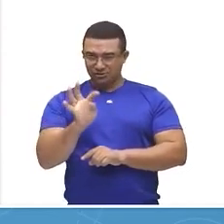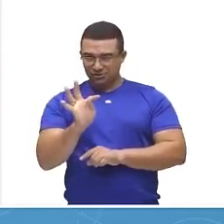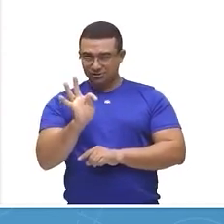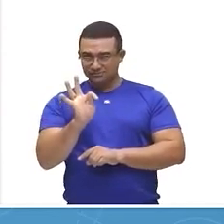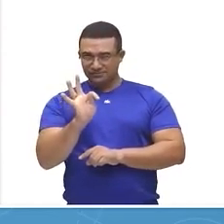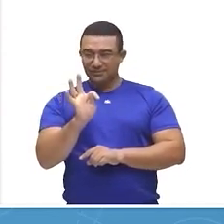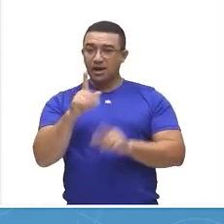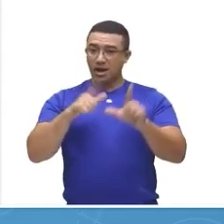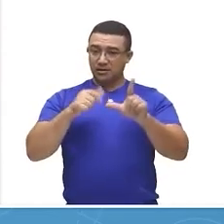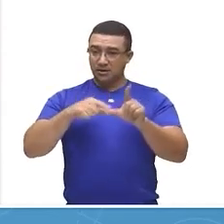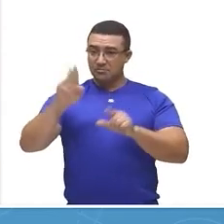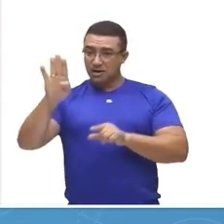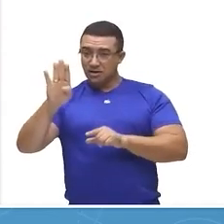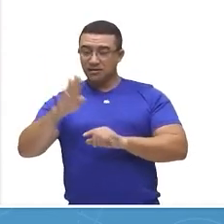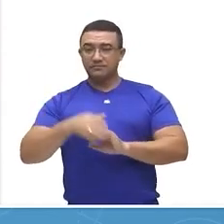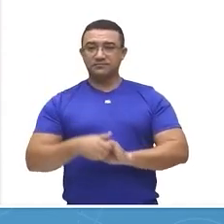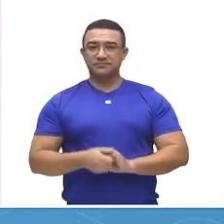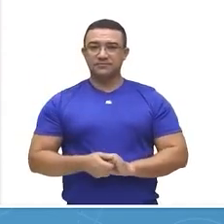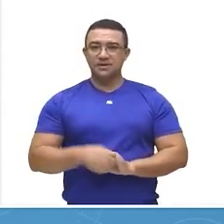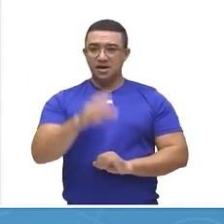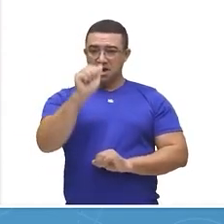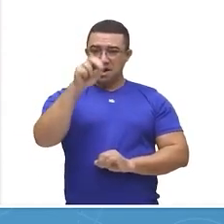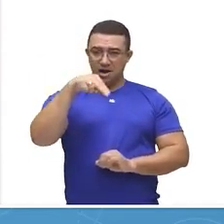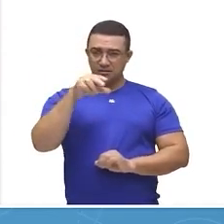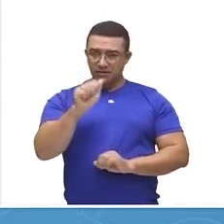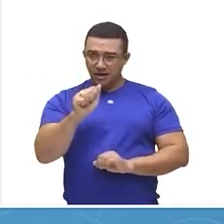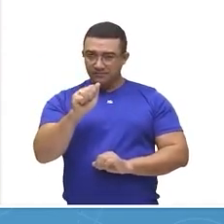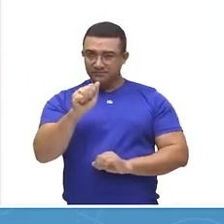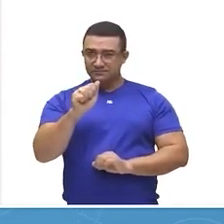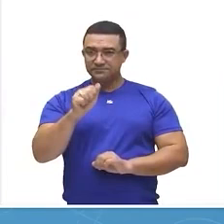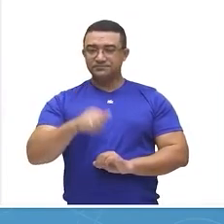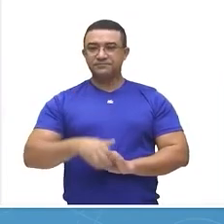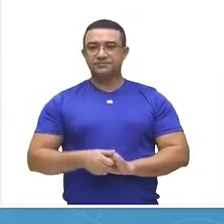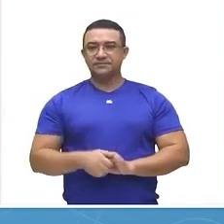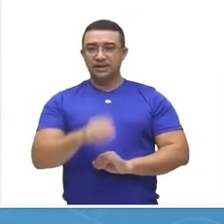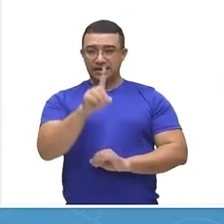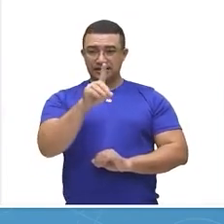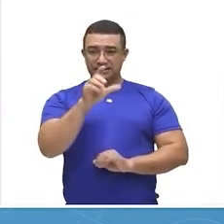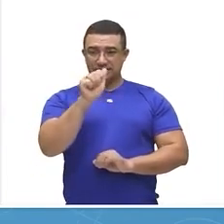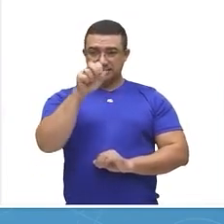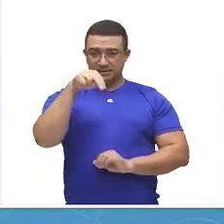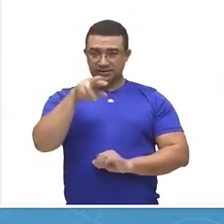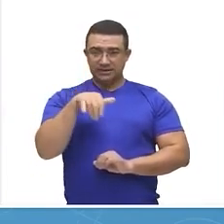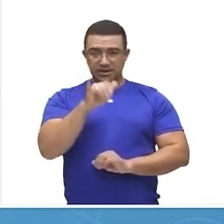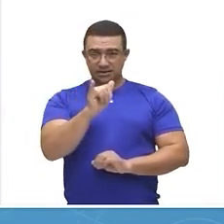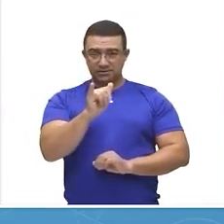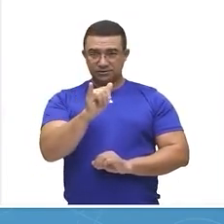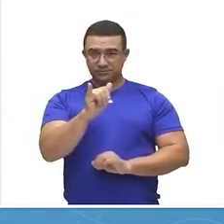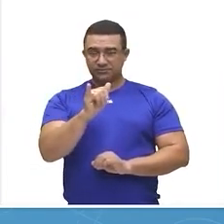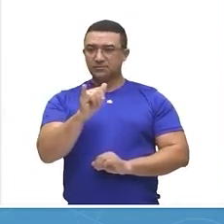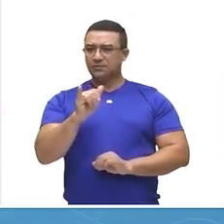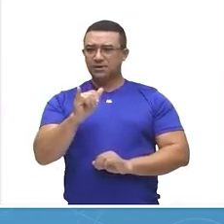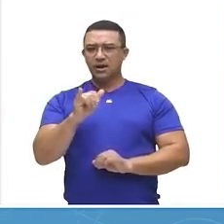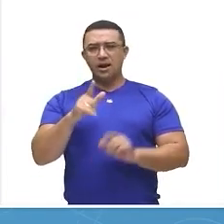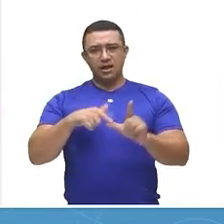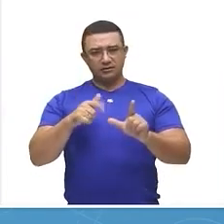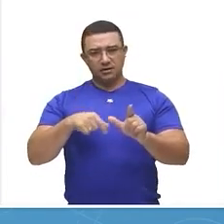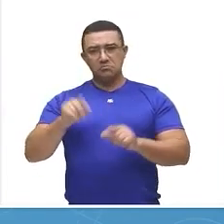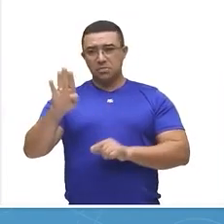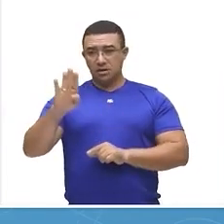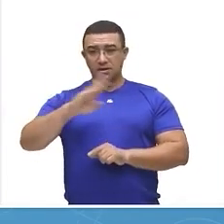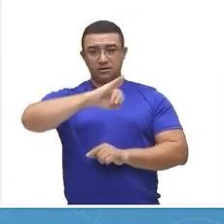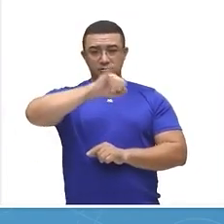temos Suliane, letra B. Ana Clara. A Dani, também letra B. Isaquiel, também.